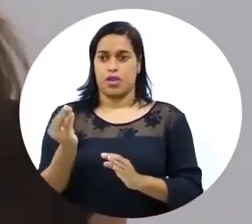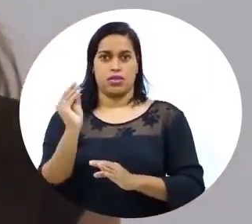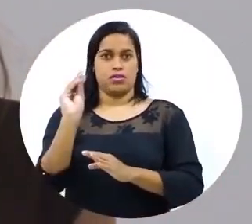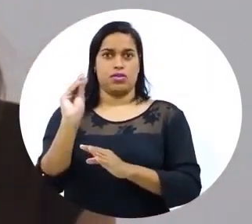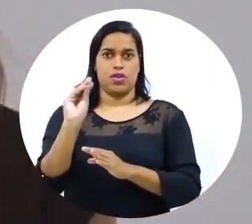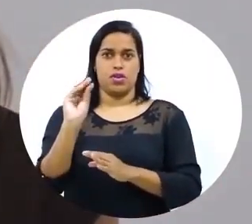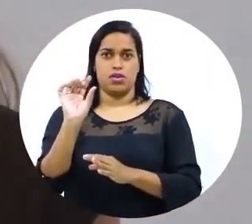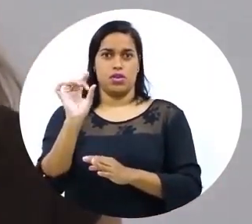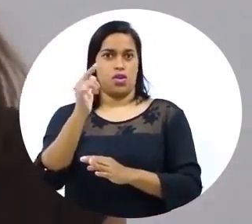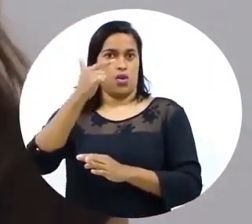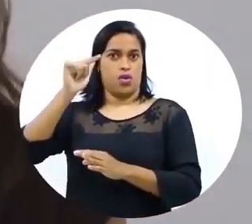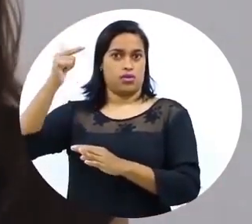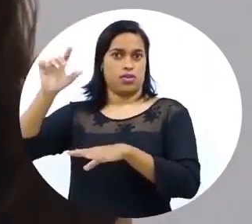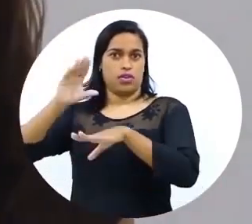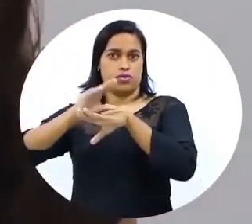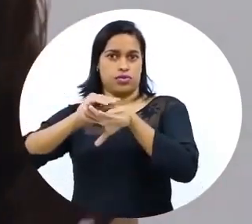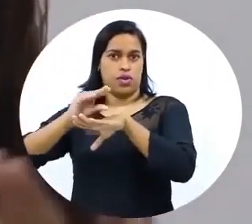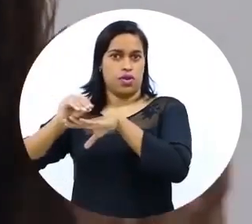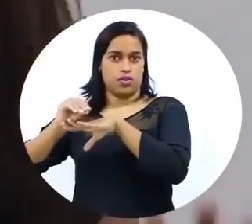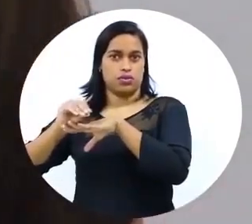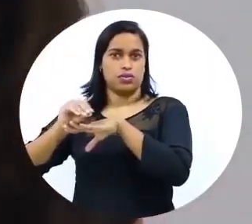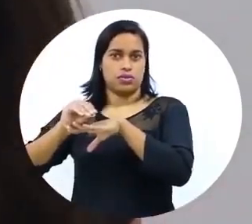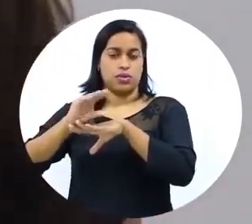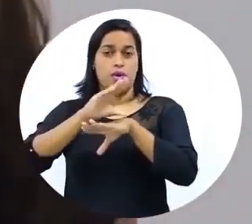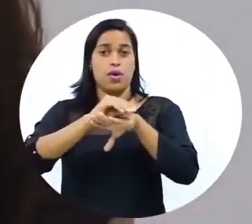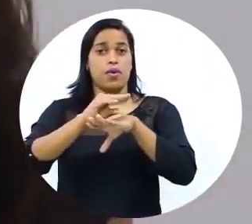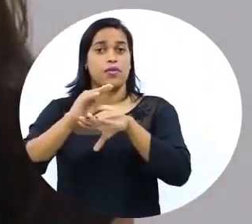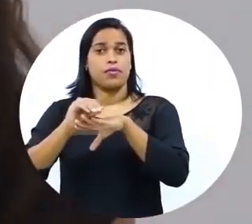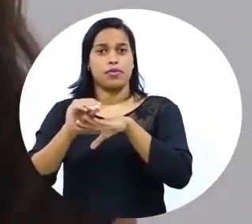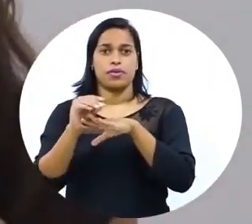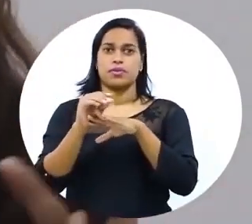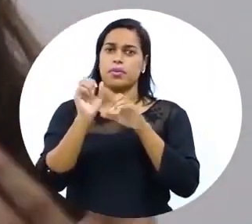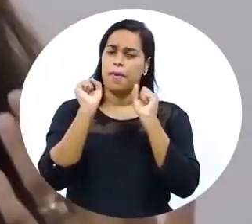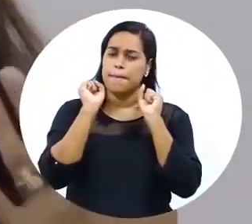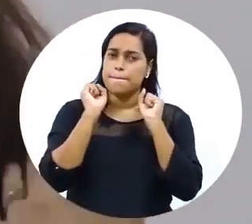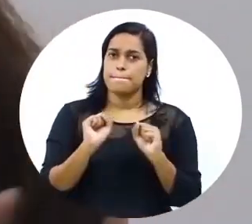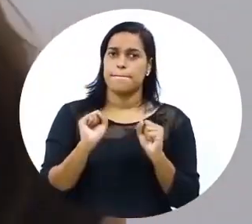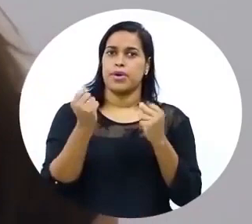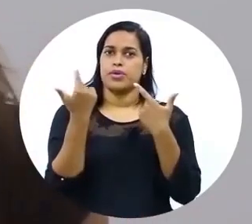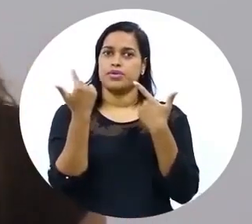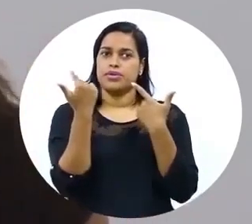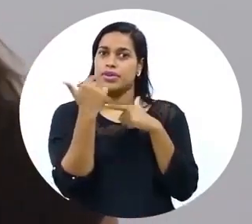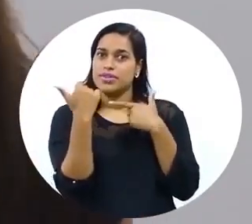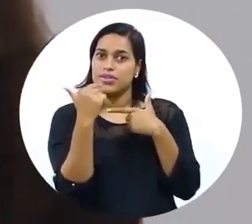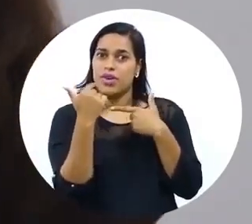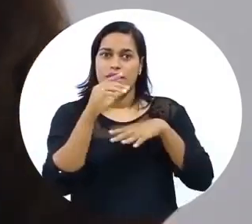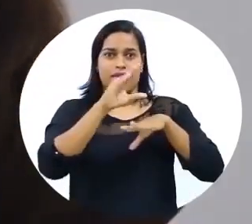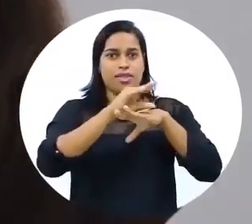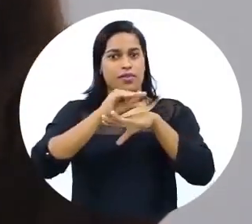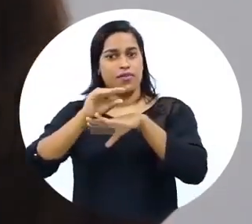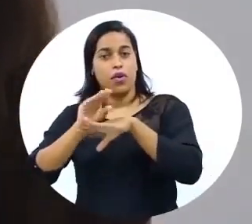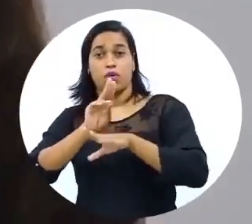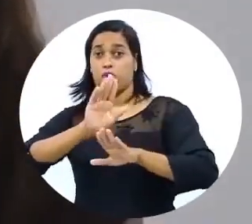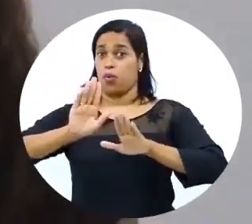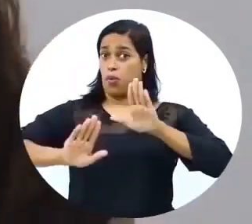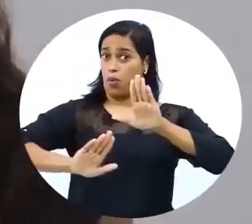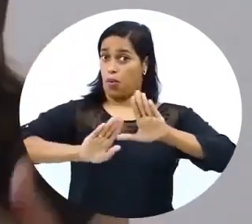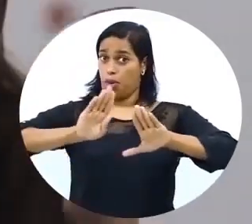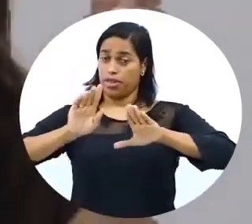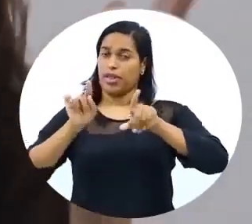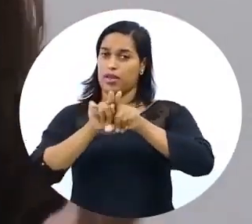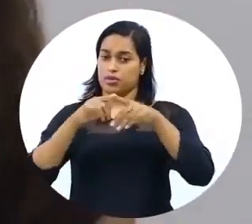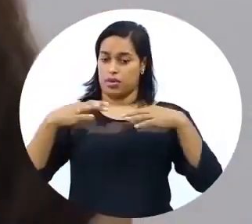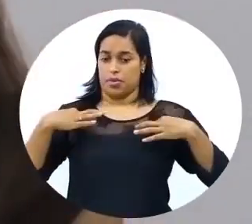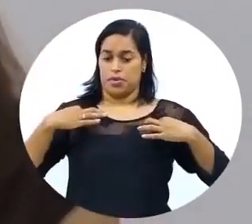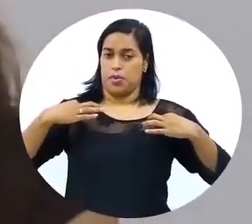coloca mais aquele tipo de foto. É uma foto mais... Você pode rir na foto, mas tomar cuidado com os decotes, as mulheres,